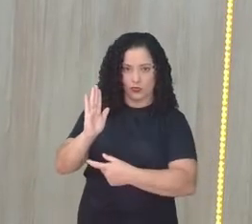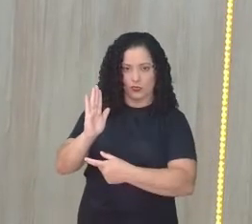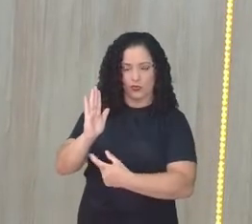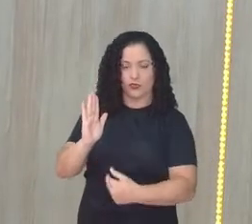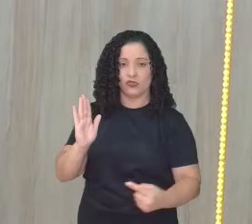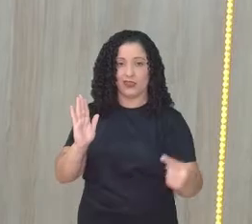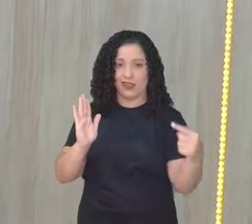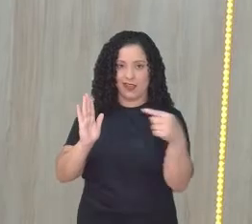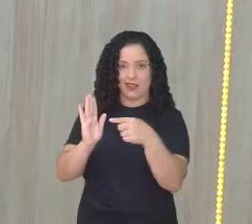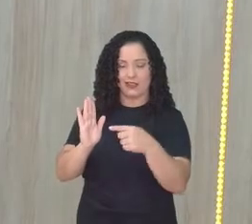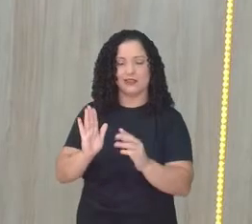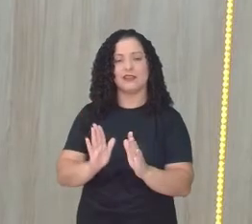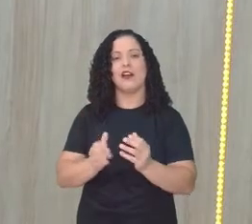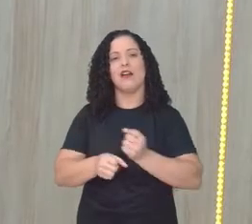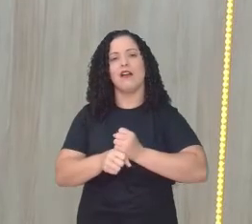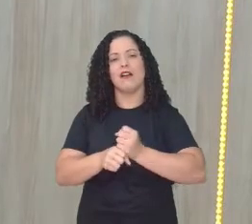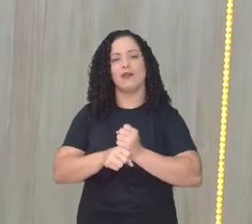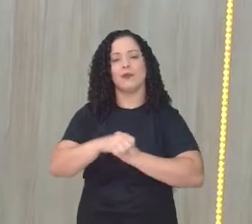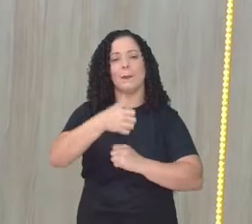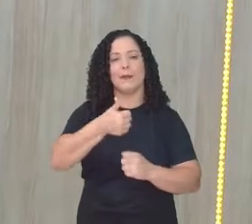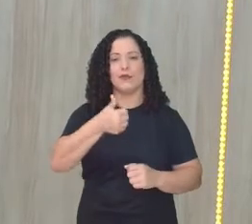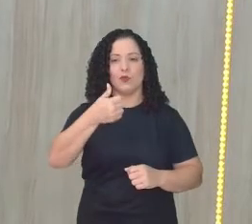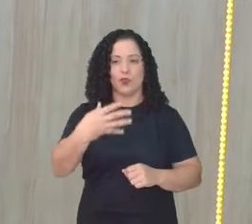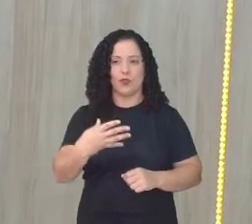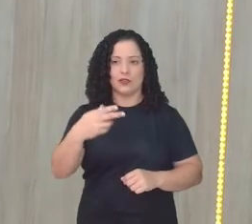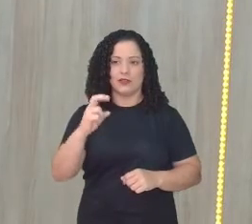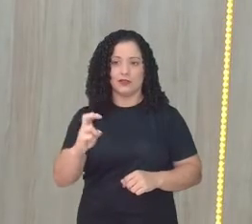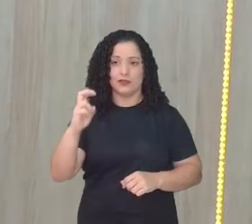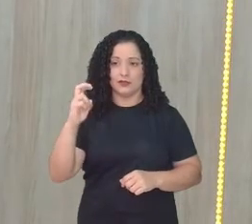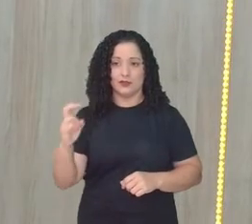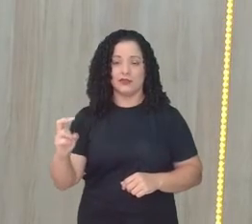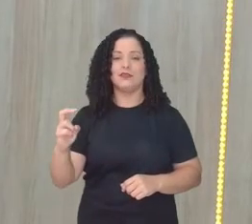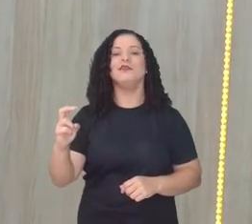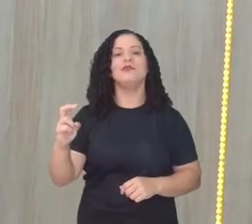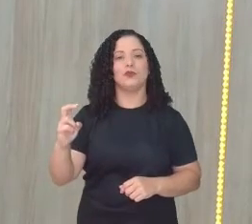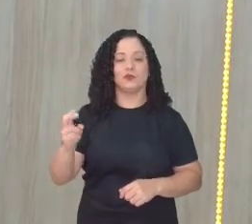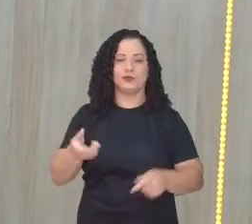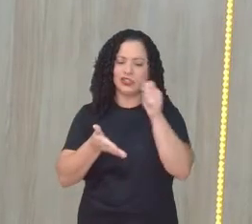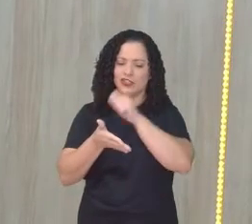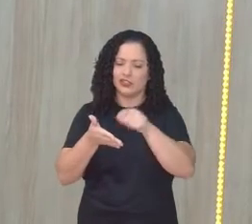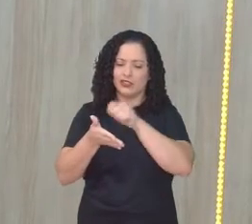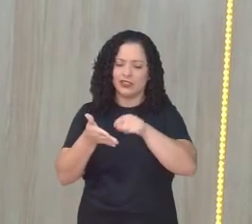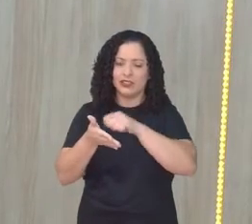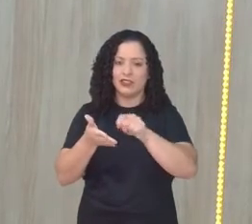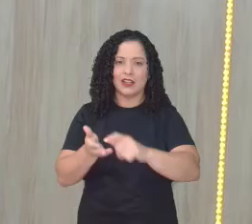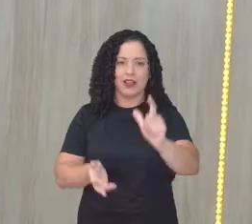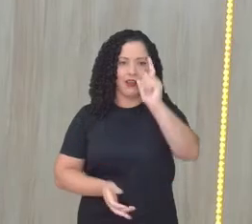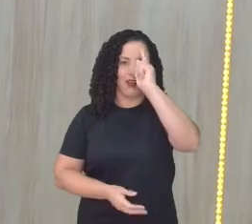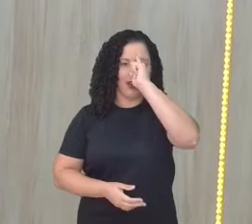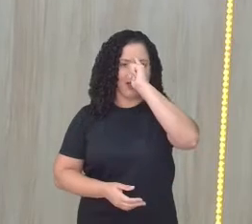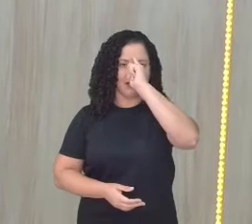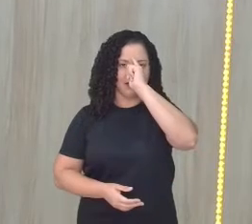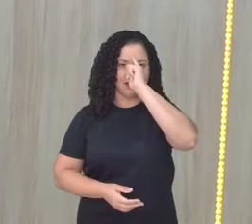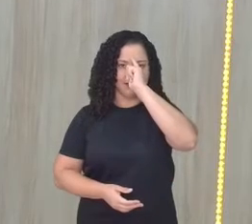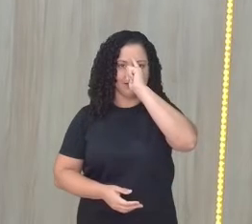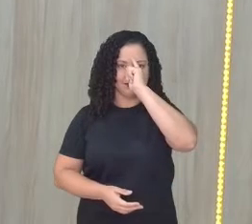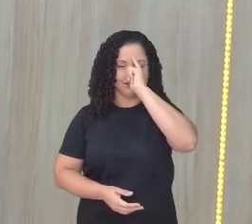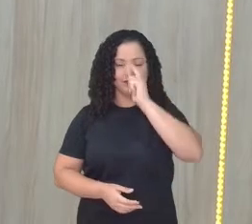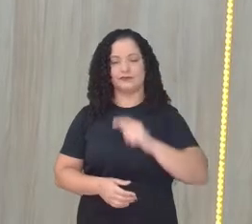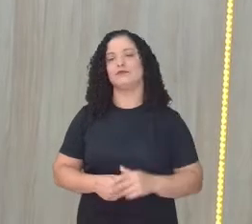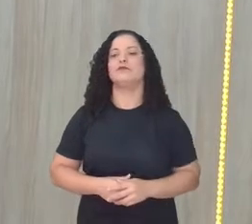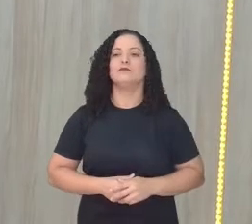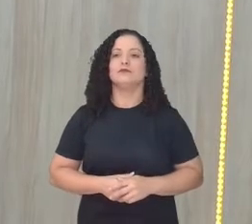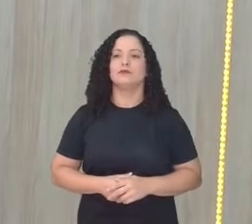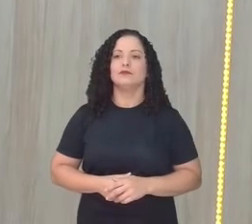de 1455 ou talvez antes, né? Escrita em latim vulgar, né? E